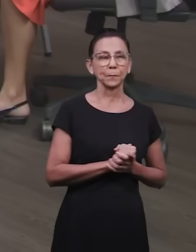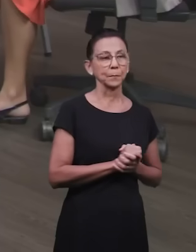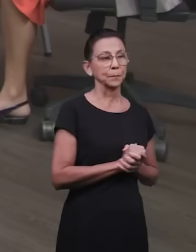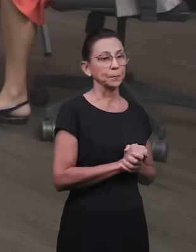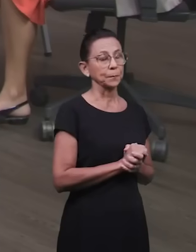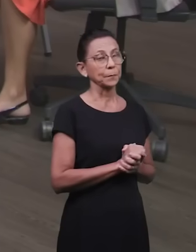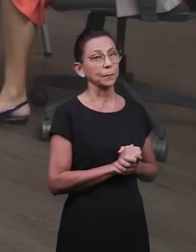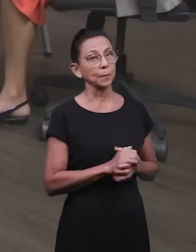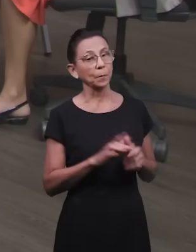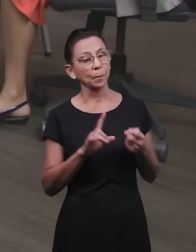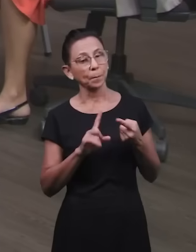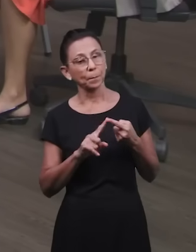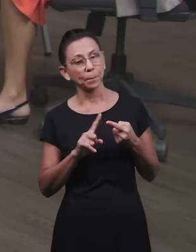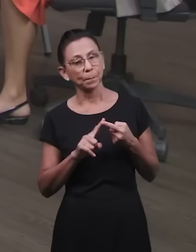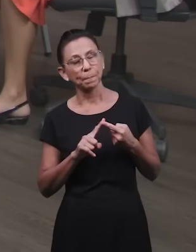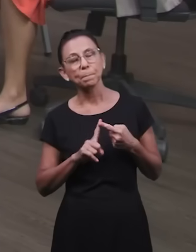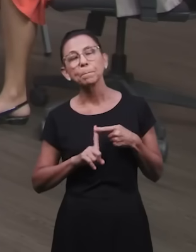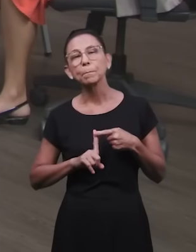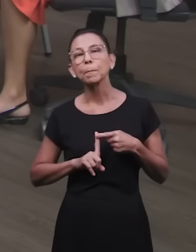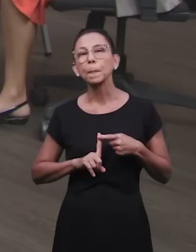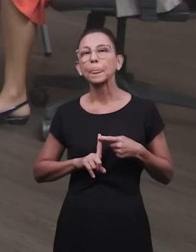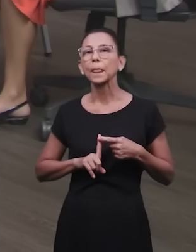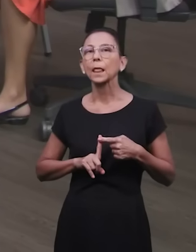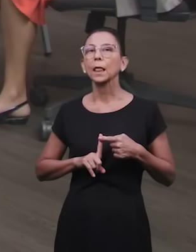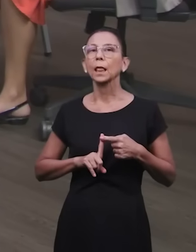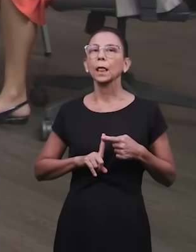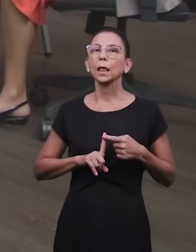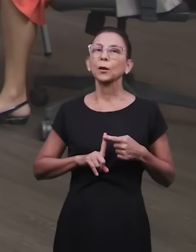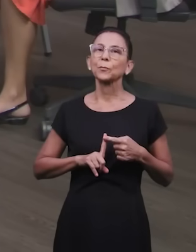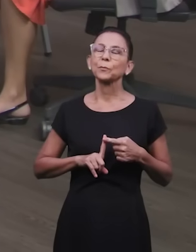Ótimo. Diante do quadro de ansiedade, primeiro,